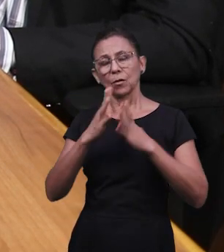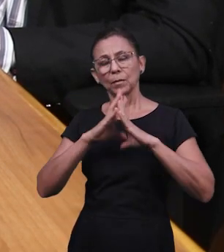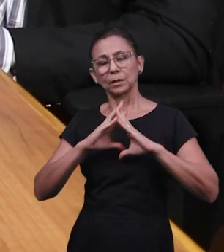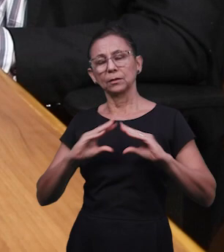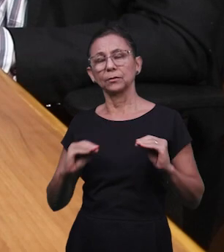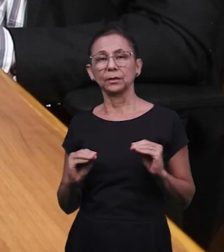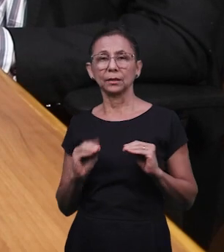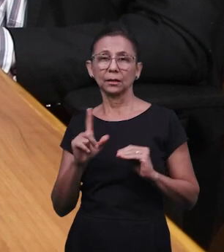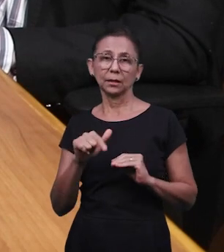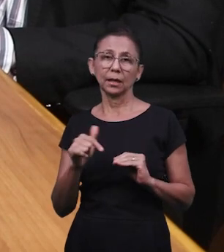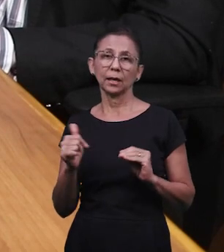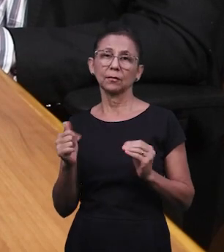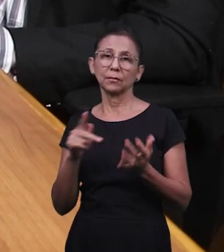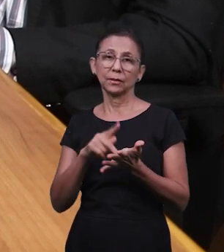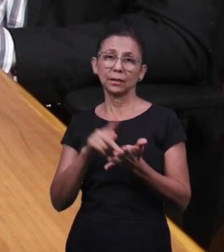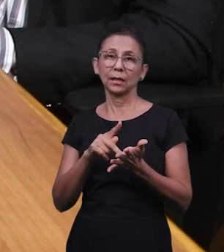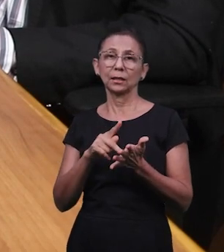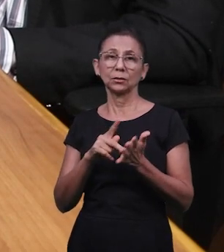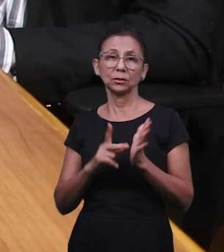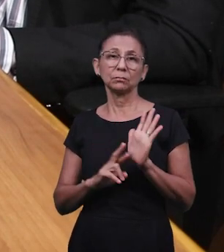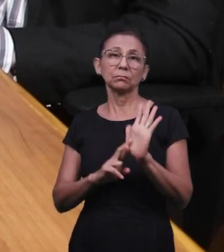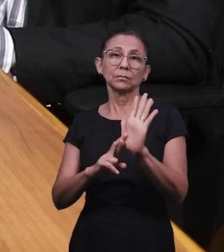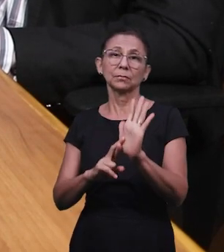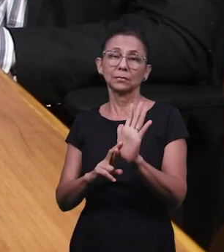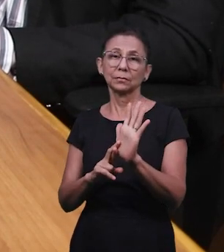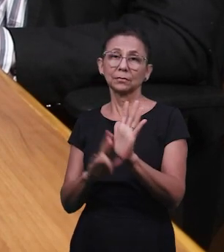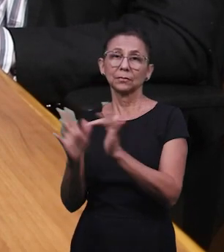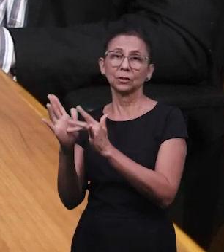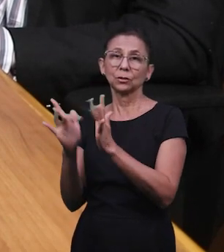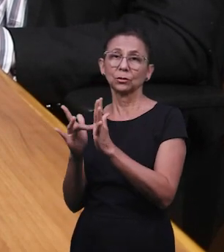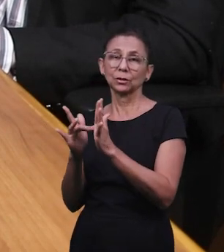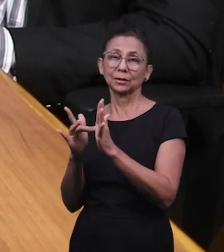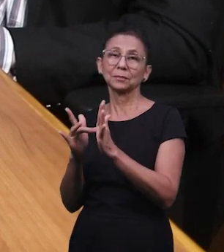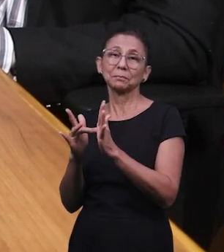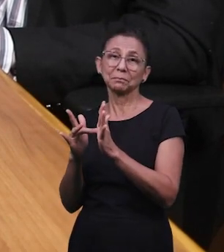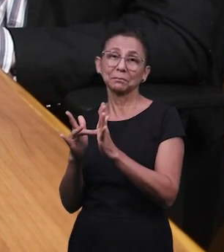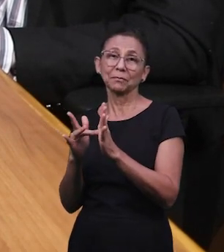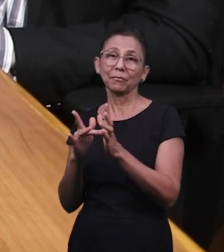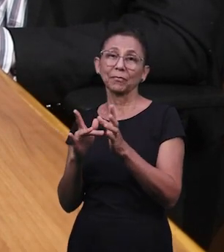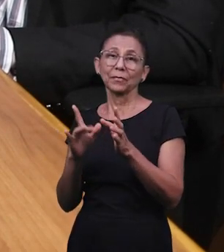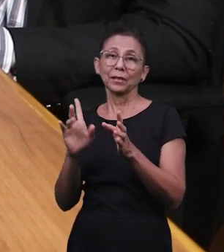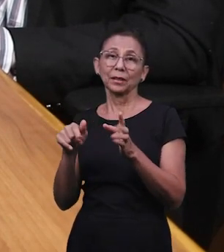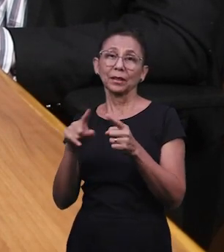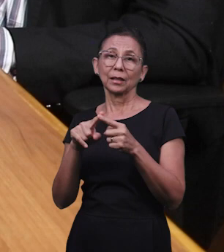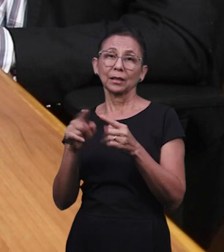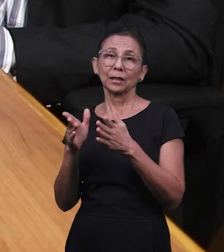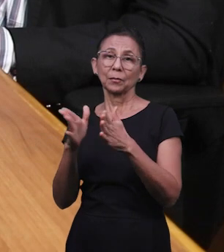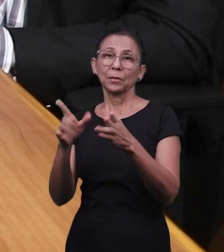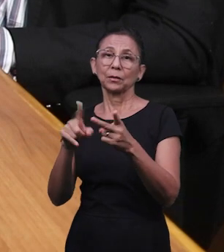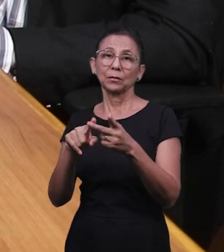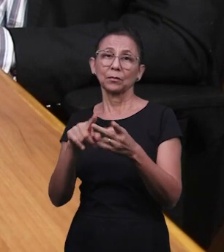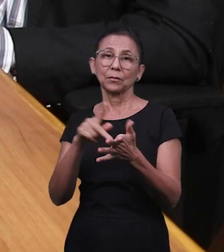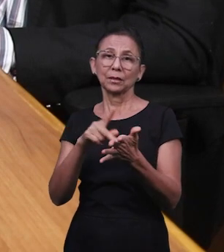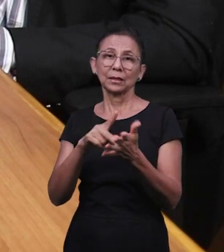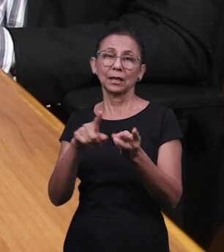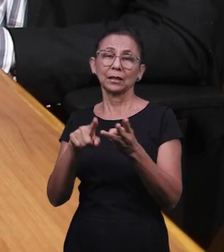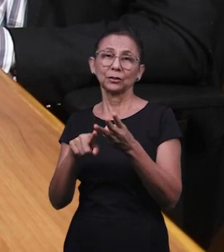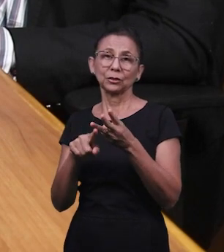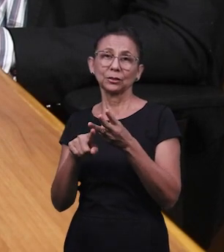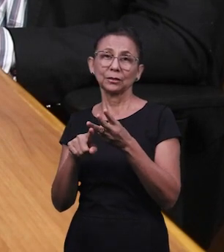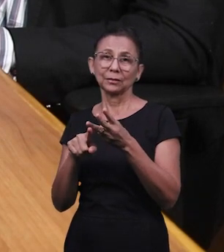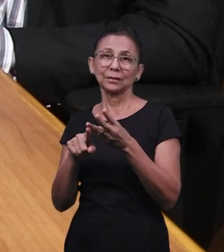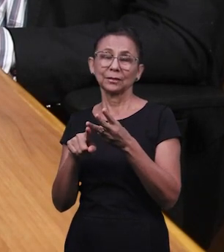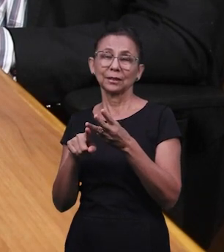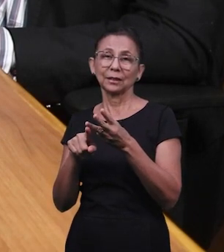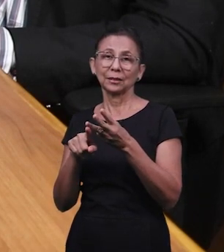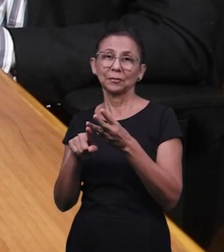mesmo disse: eu sou o caminho e a verdade e a vida. E a religião não consegue colocar isso.